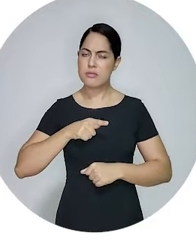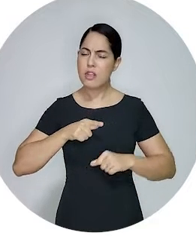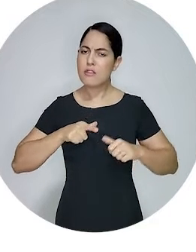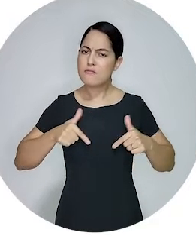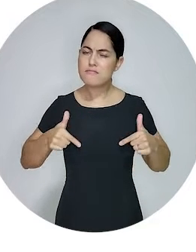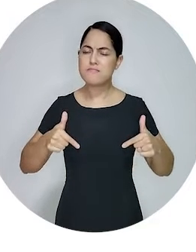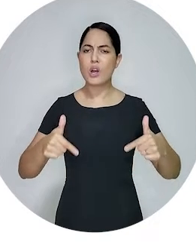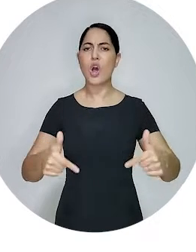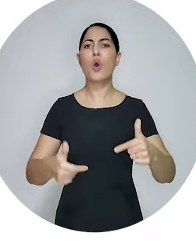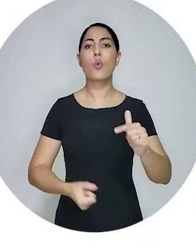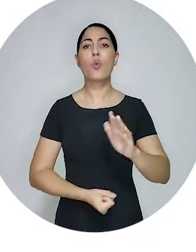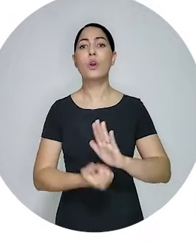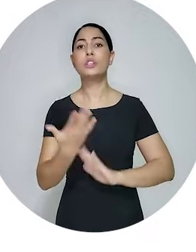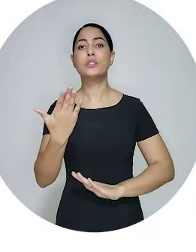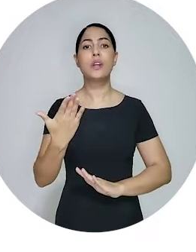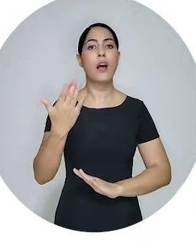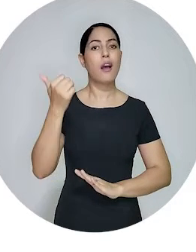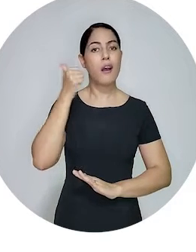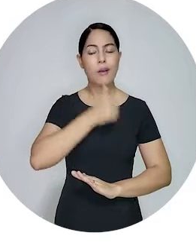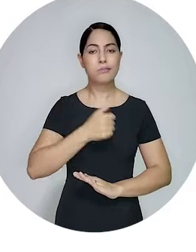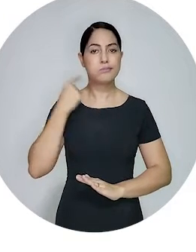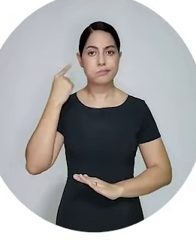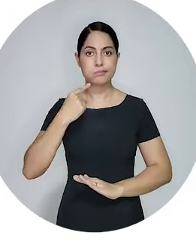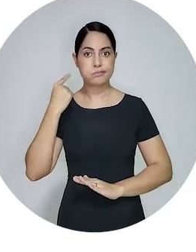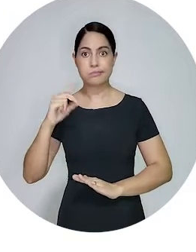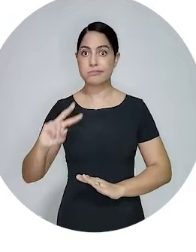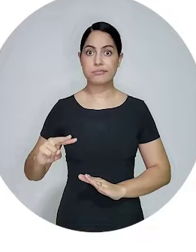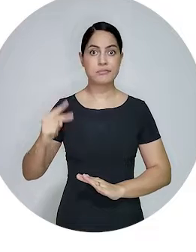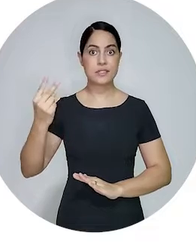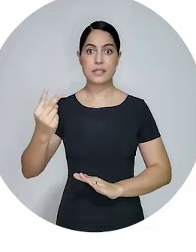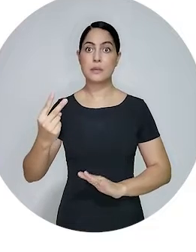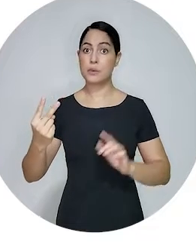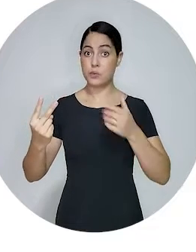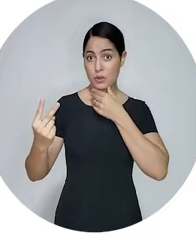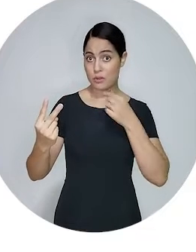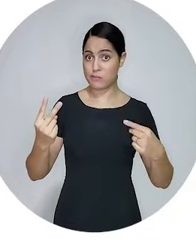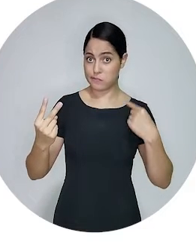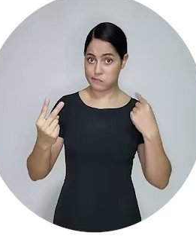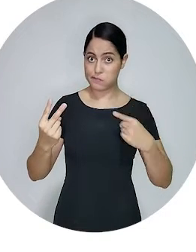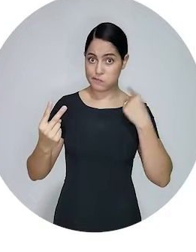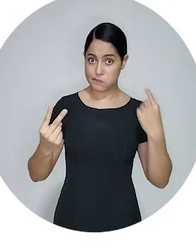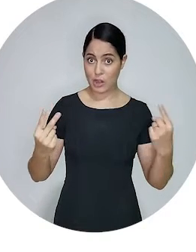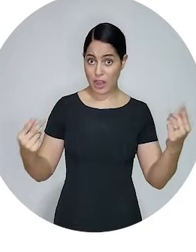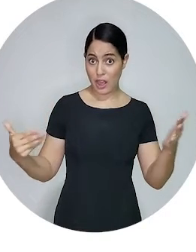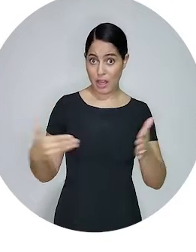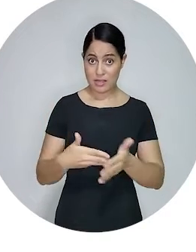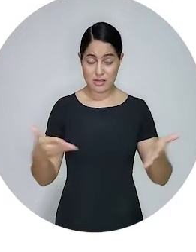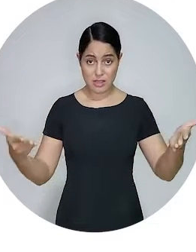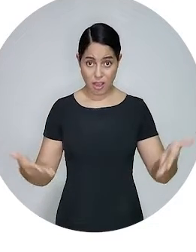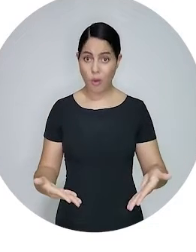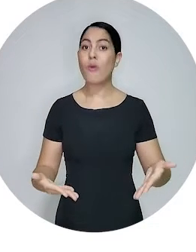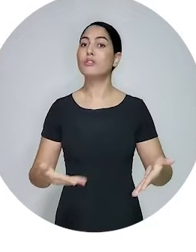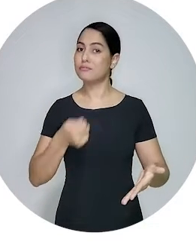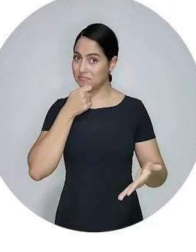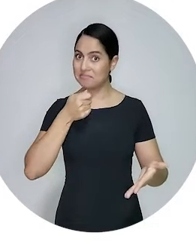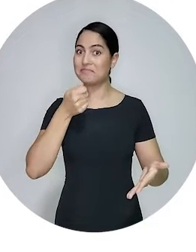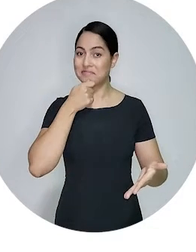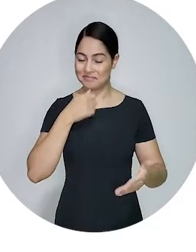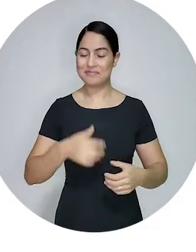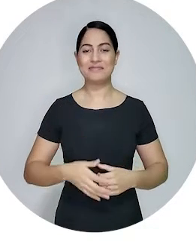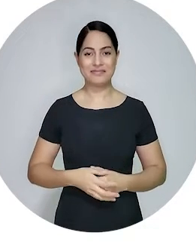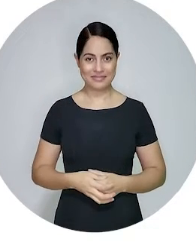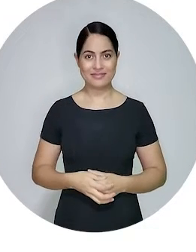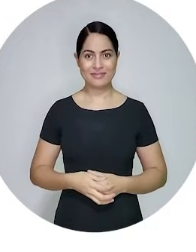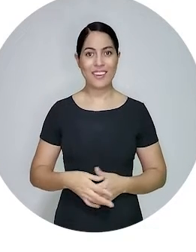2021 rompeu-se um paradigma até então inédito, o número de advogadas que superou o de advogados, diferença que